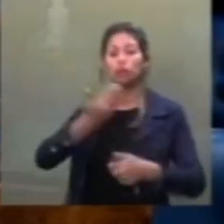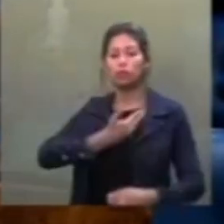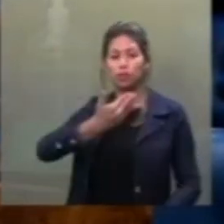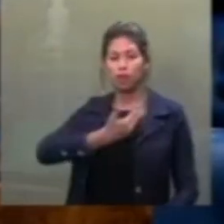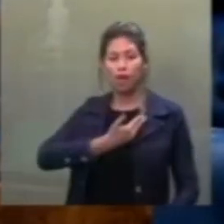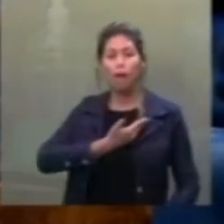parlamento brasileiro